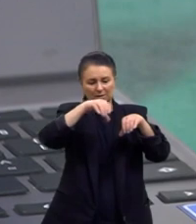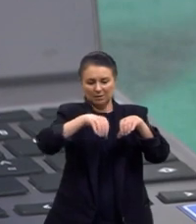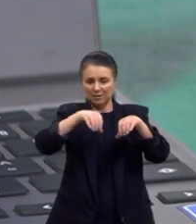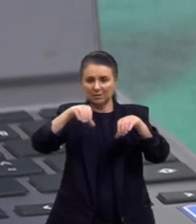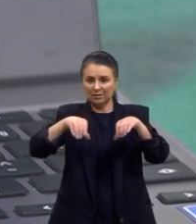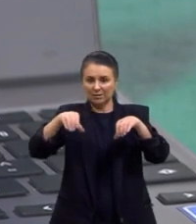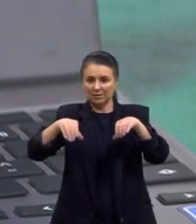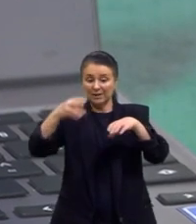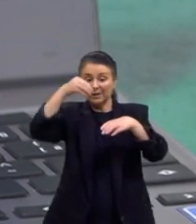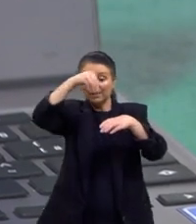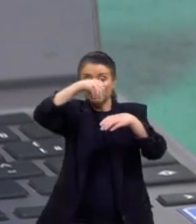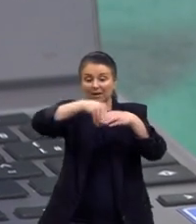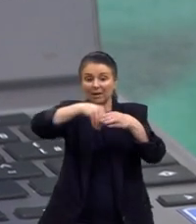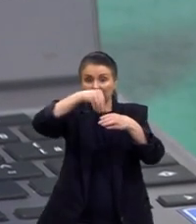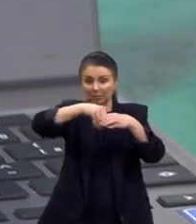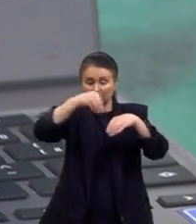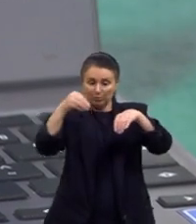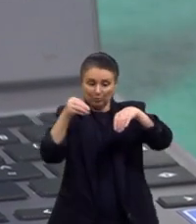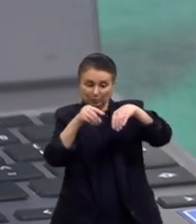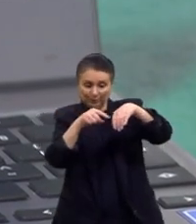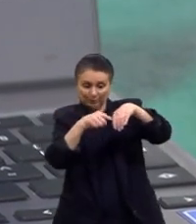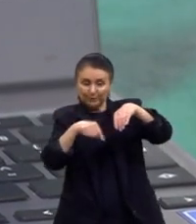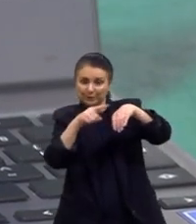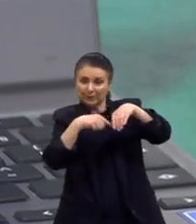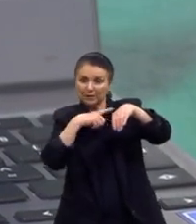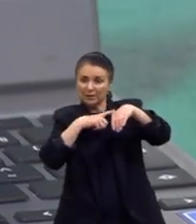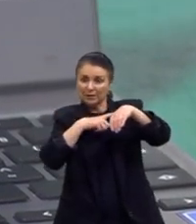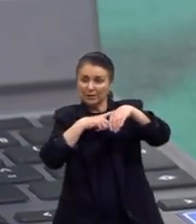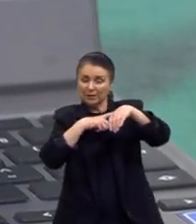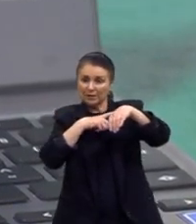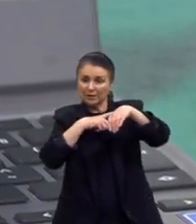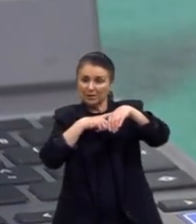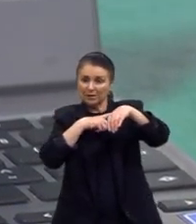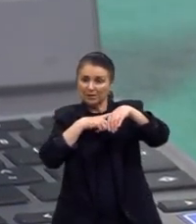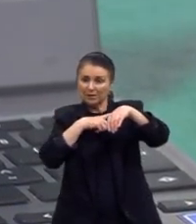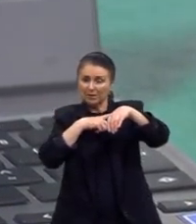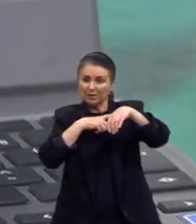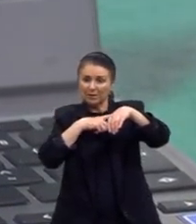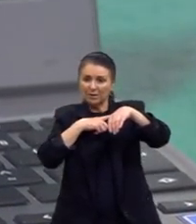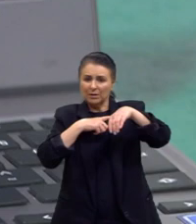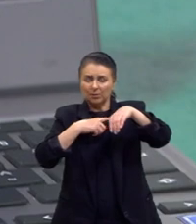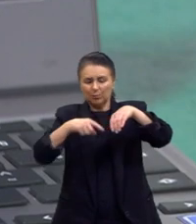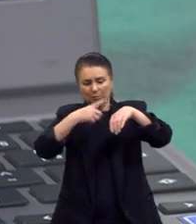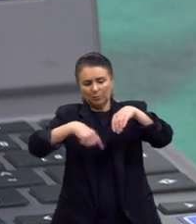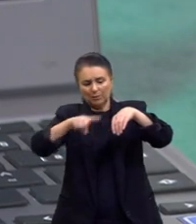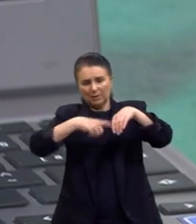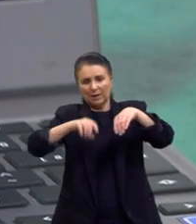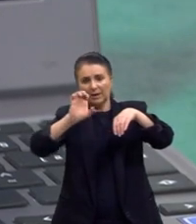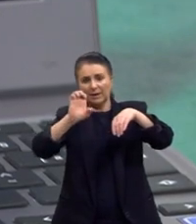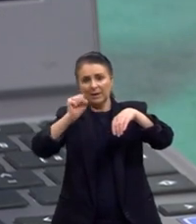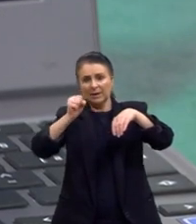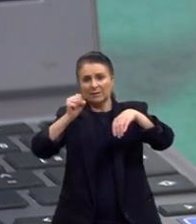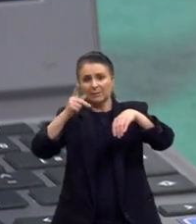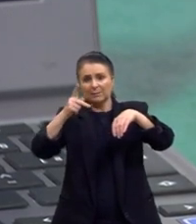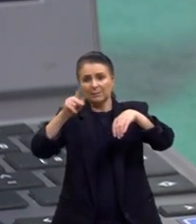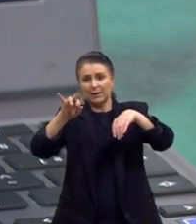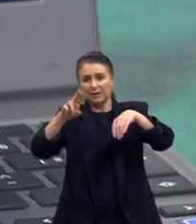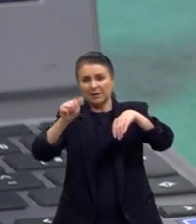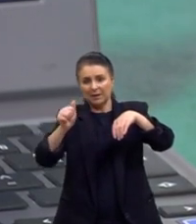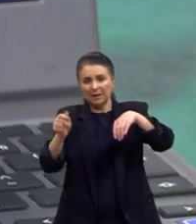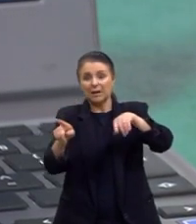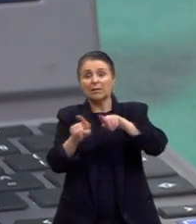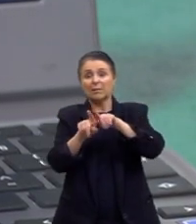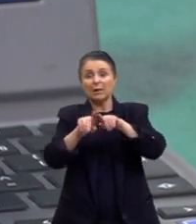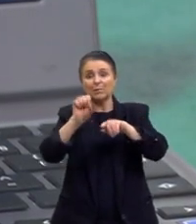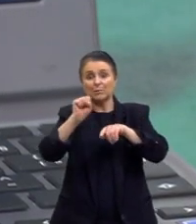aqui dentro, né, a gente tem uma forma de uma espira, né, de um solenoide aqui dentro,